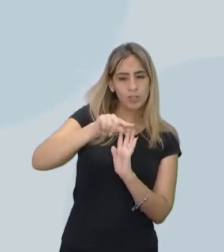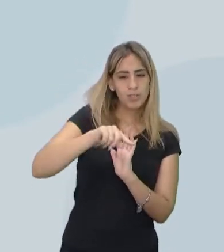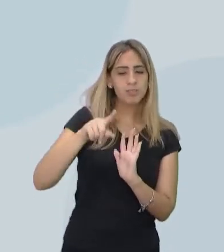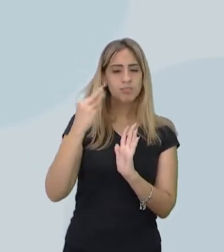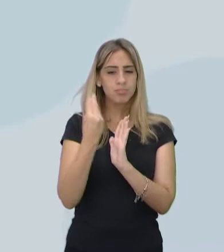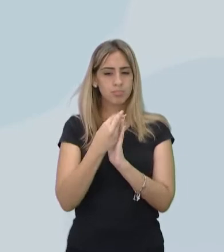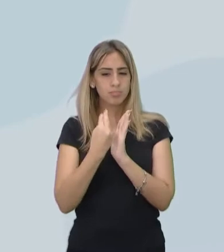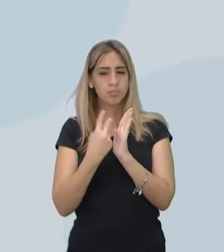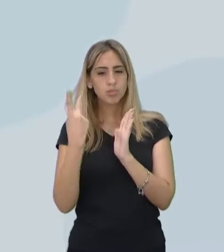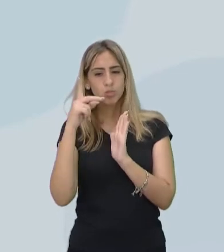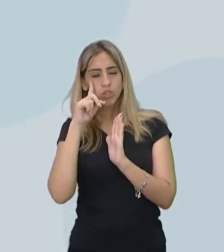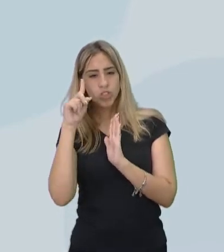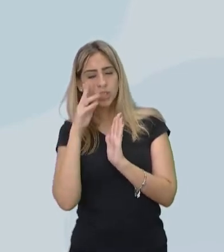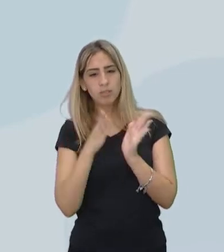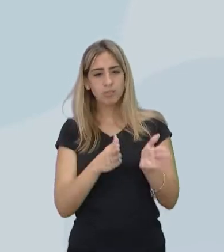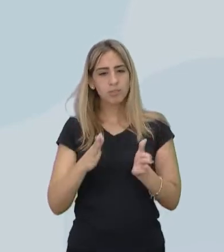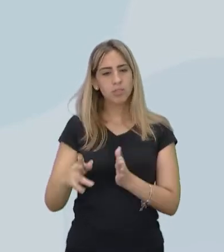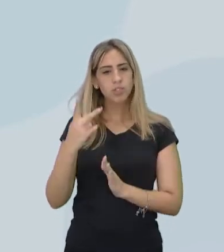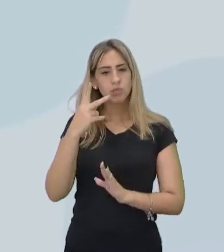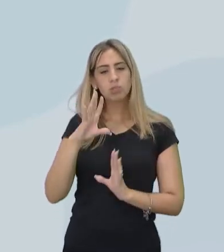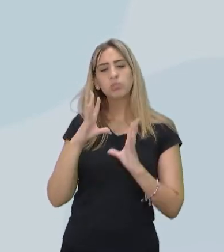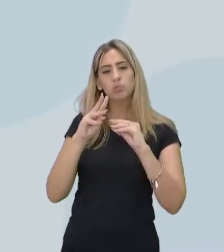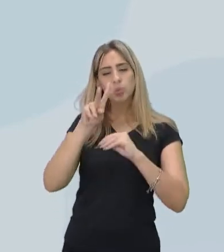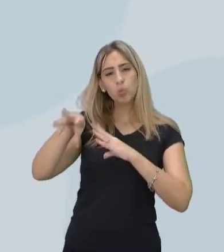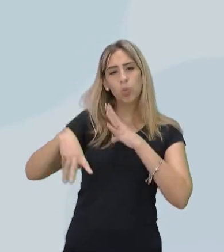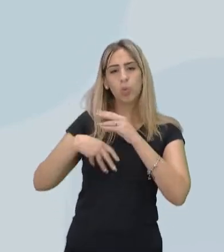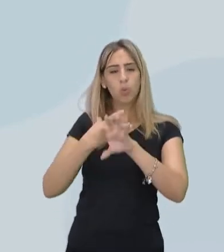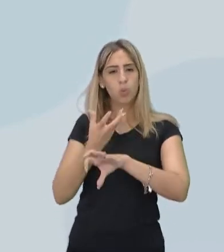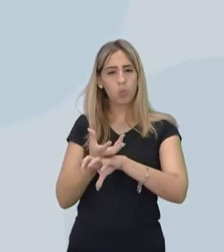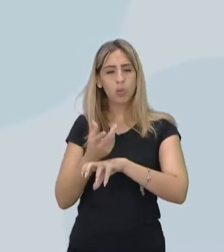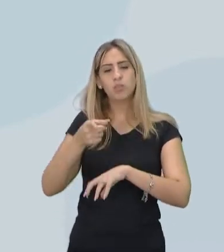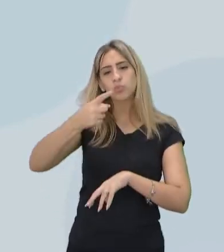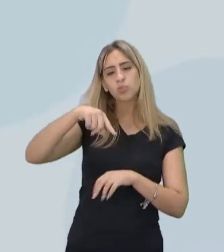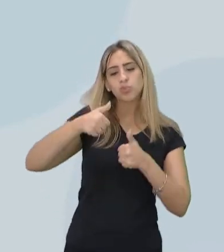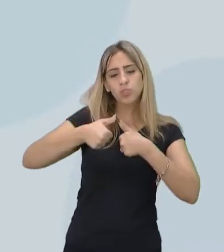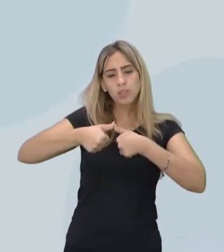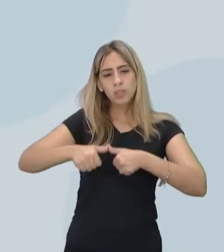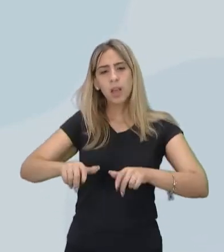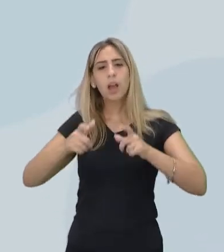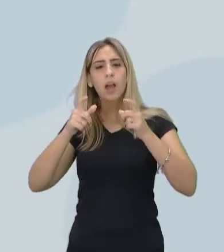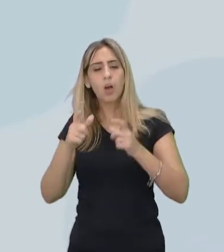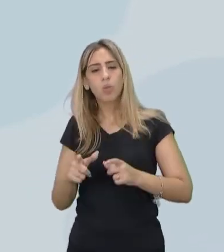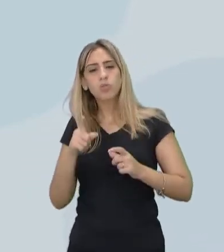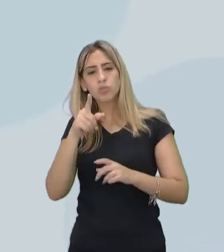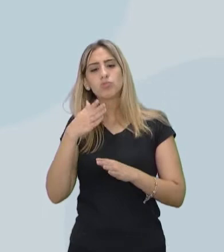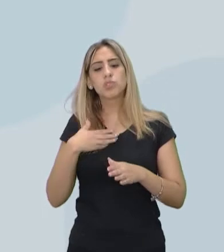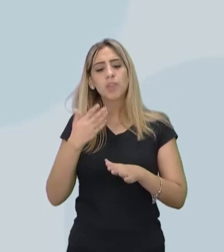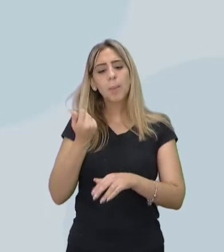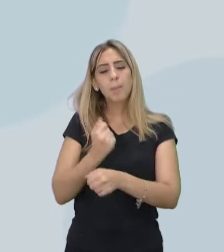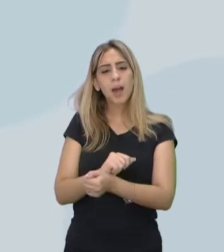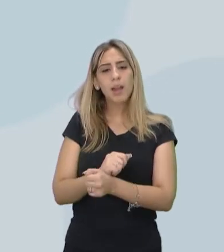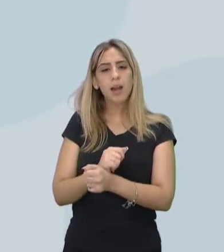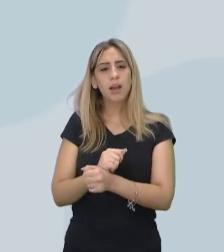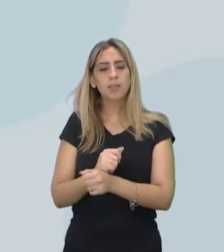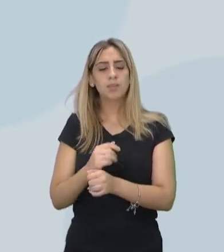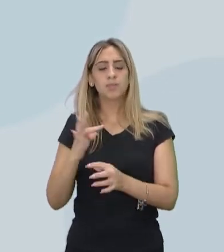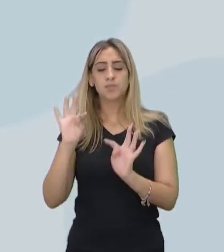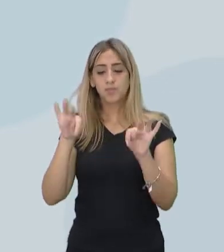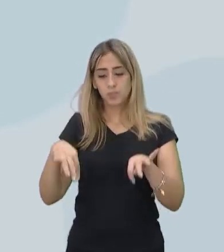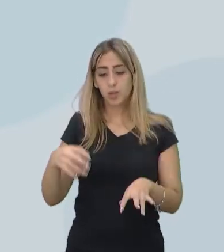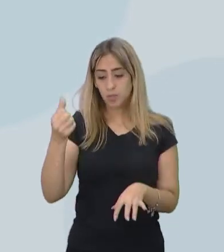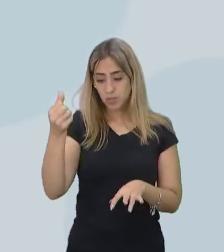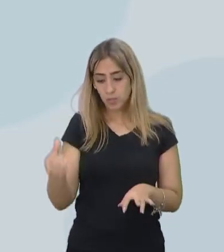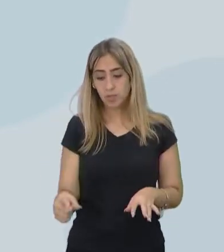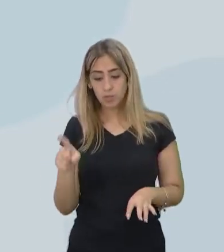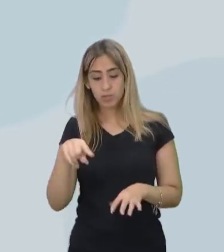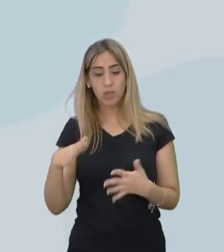seu percurso aqui dentro desse componente. Aonde você está e aonde você vai parar. No final do semestre, Certo. vocês vão